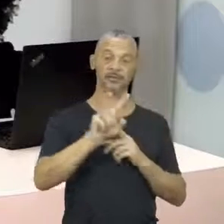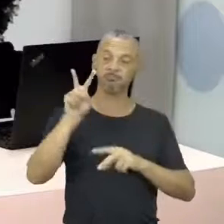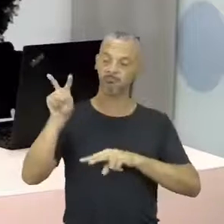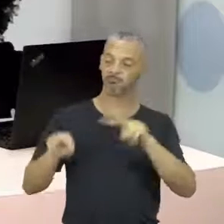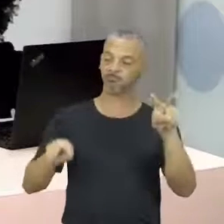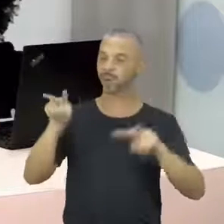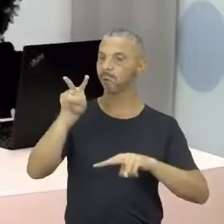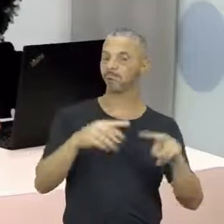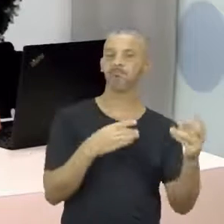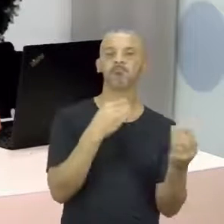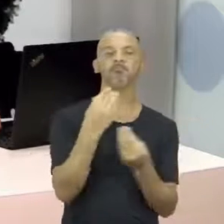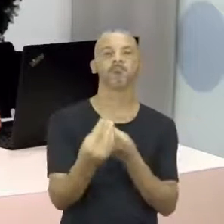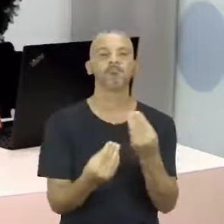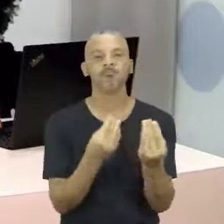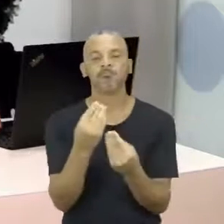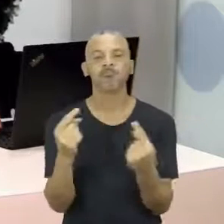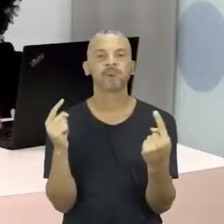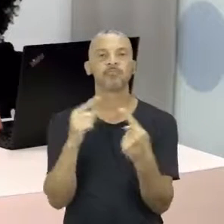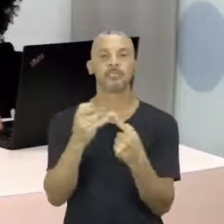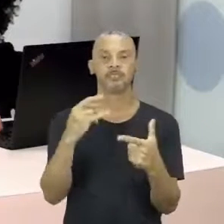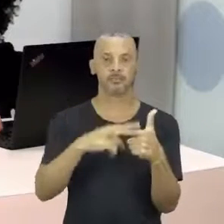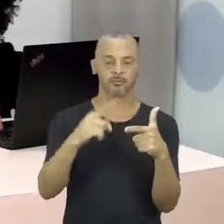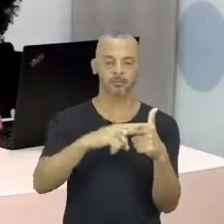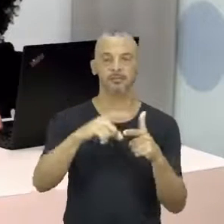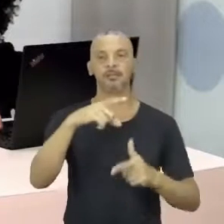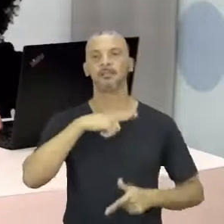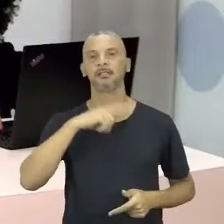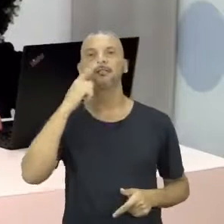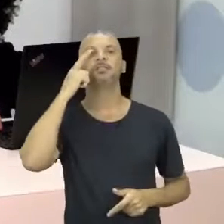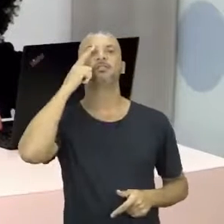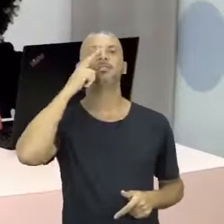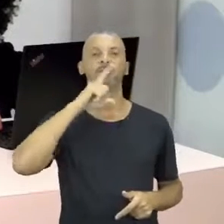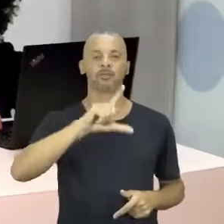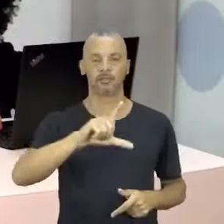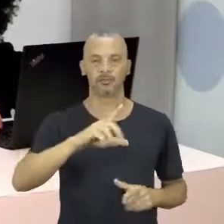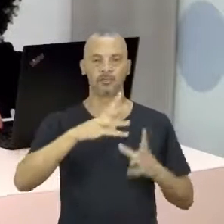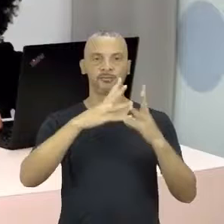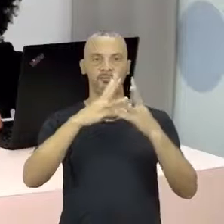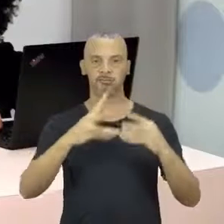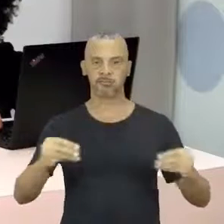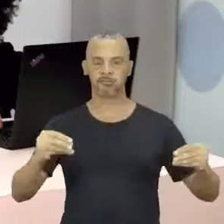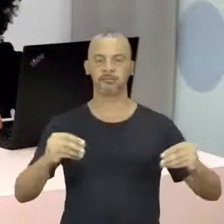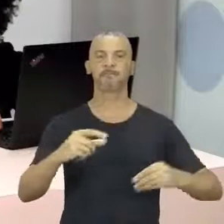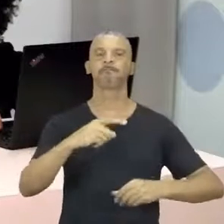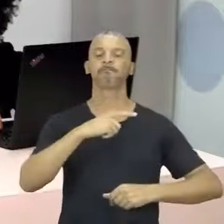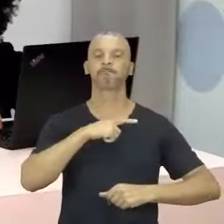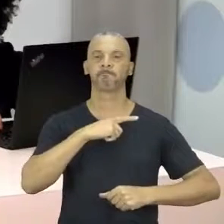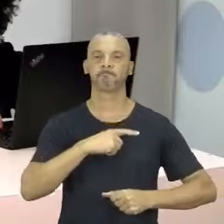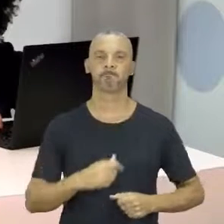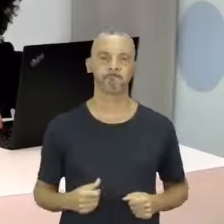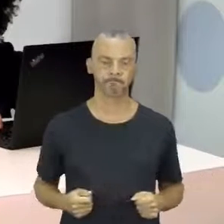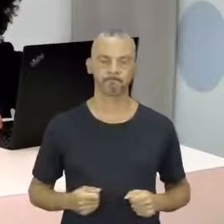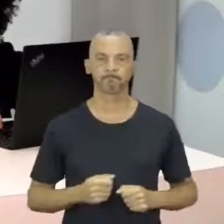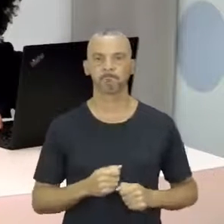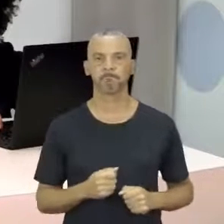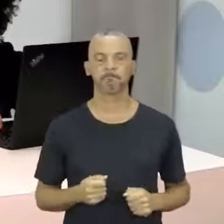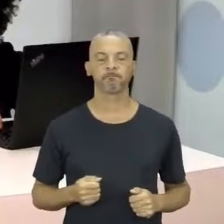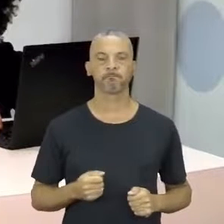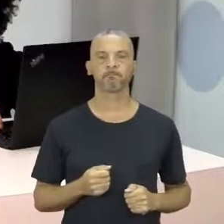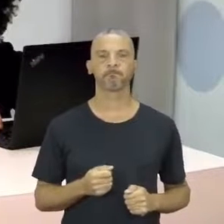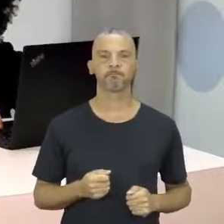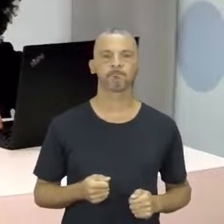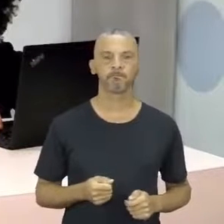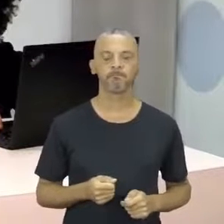para quando, se ocorrer algum problema, a gente já consiga estar ali sanando, resolvendo essas questões ali o mais rápido possível,